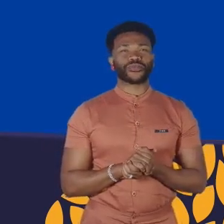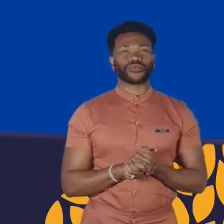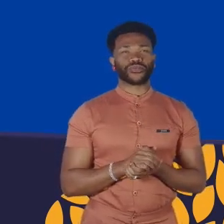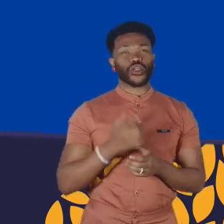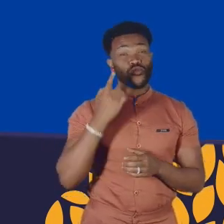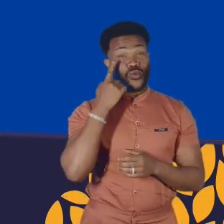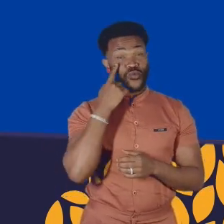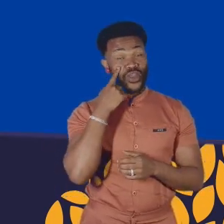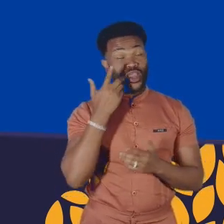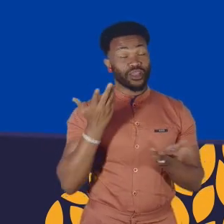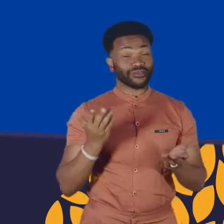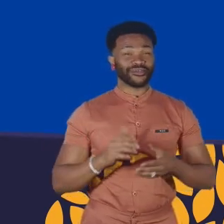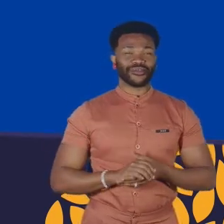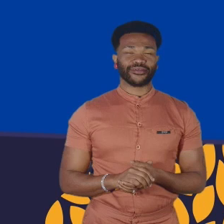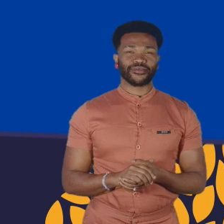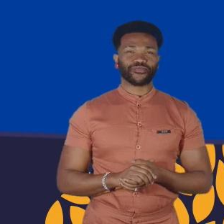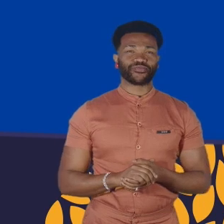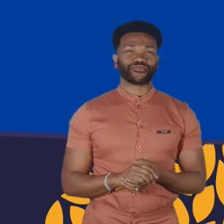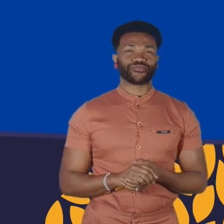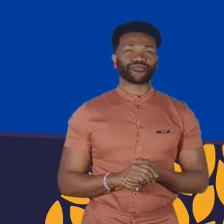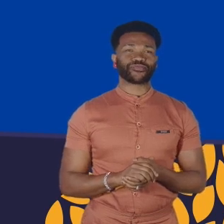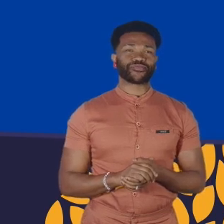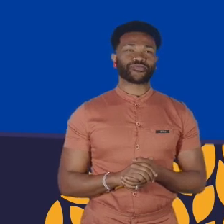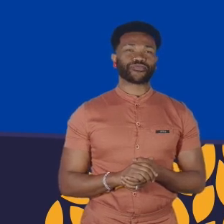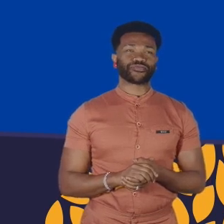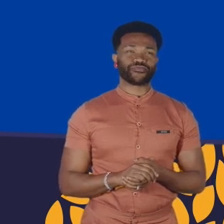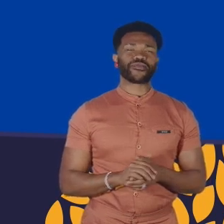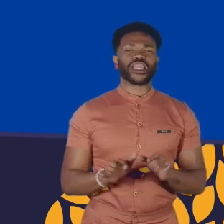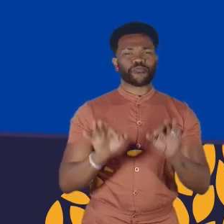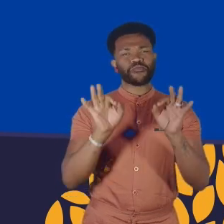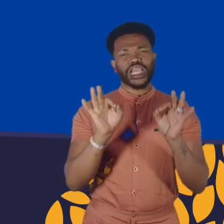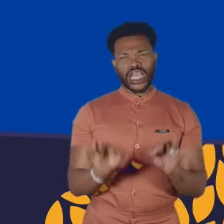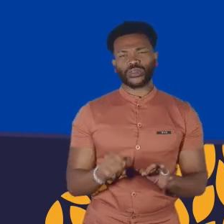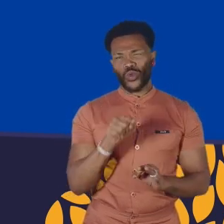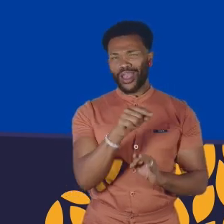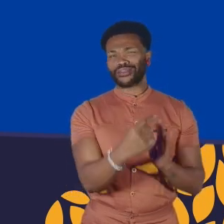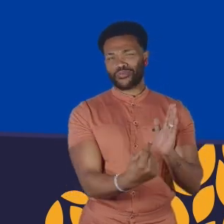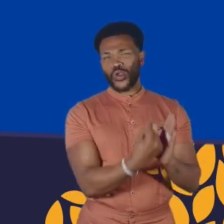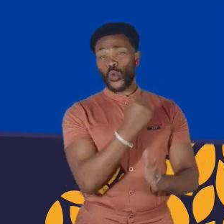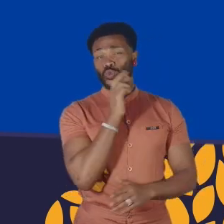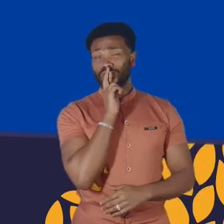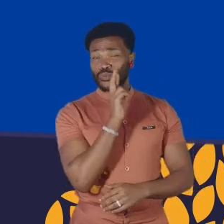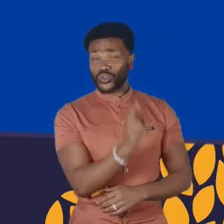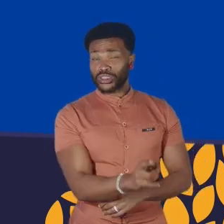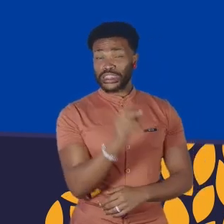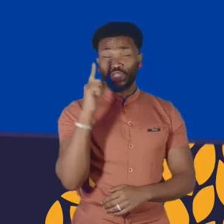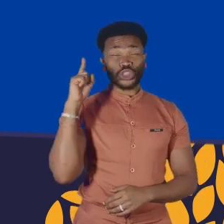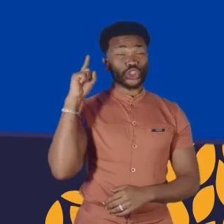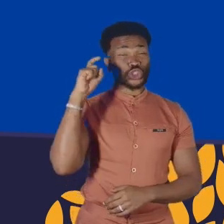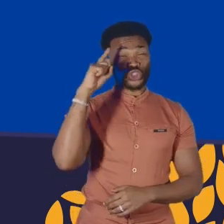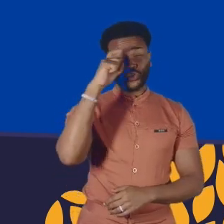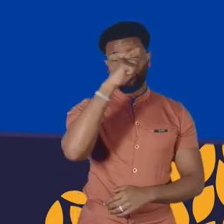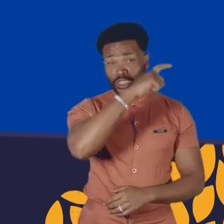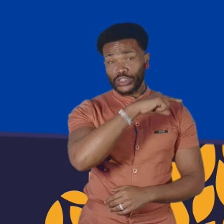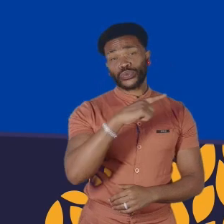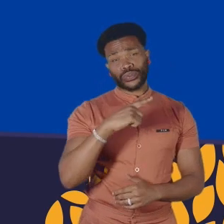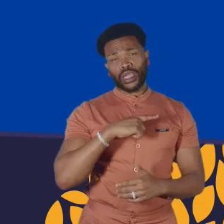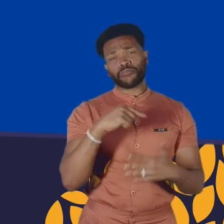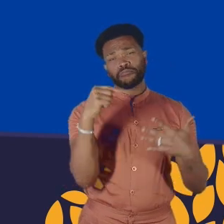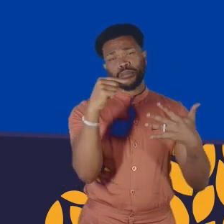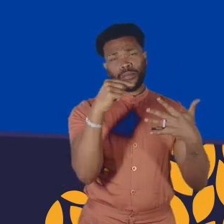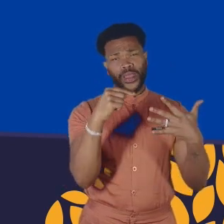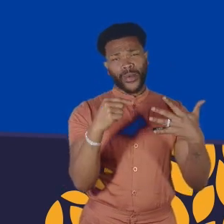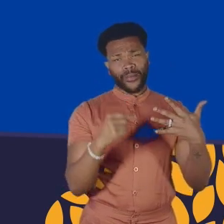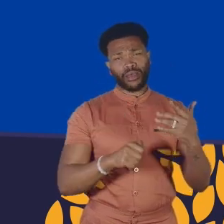Vamos lá. Então, assim, realmente é uma pergunta difícil de ser respondida. São muitos pontos